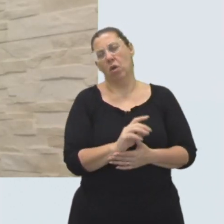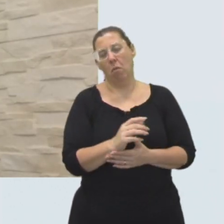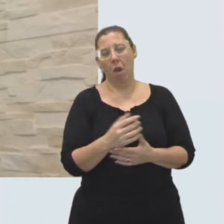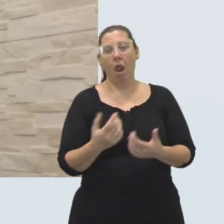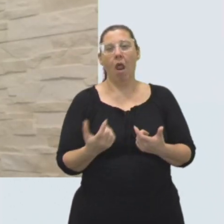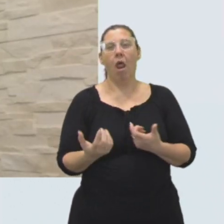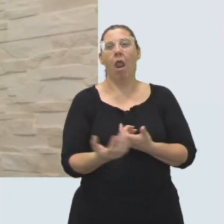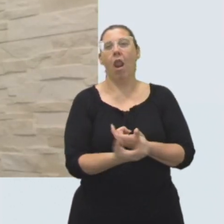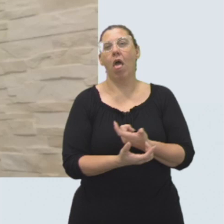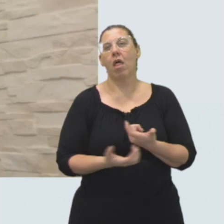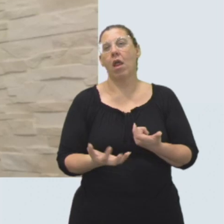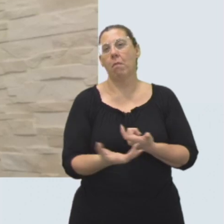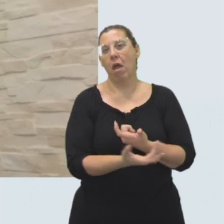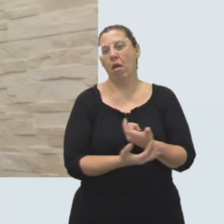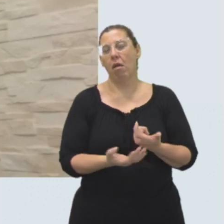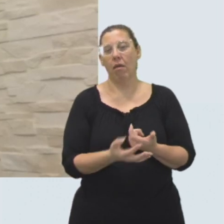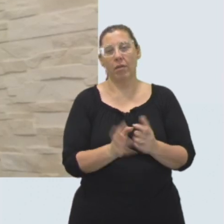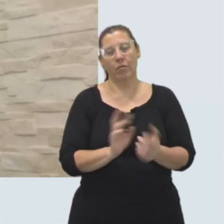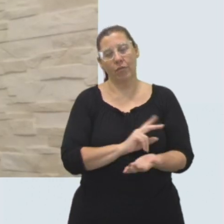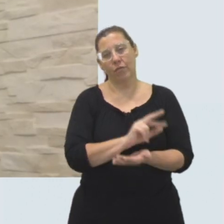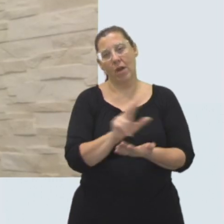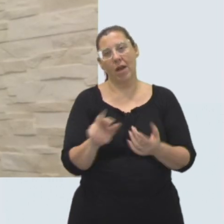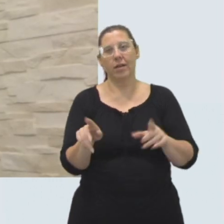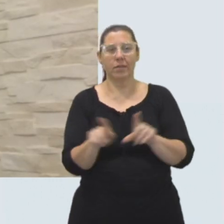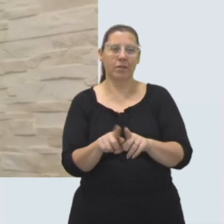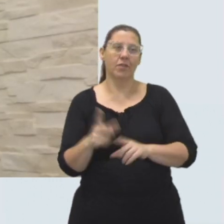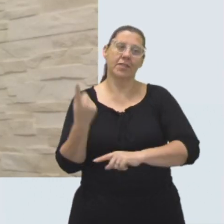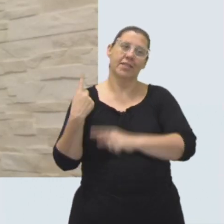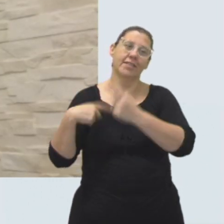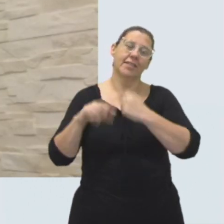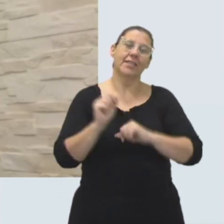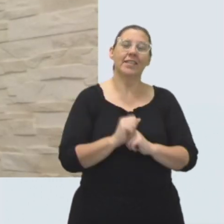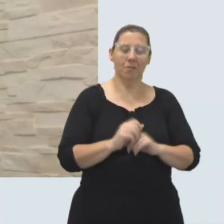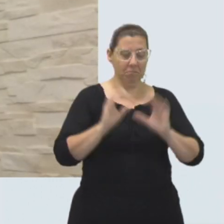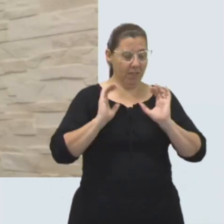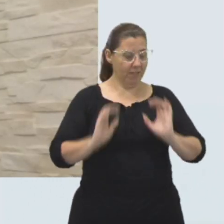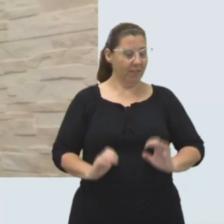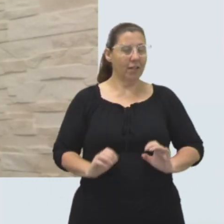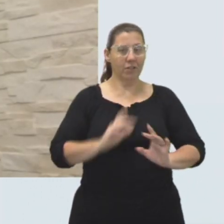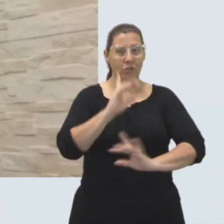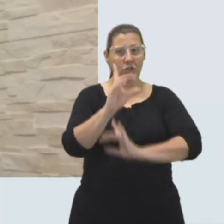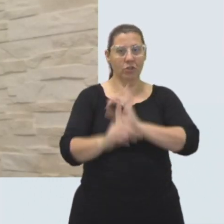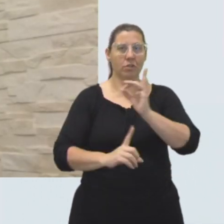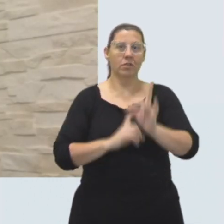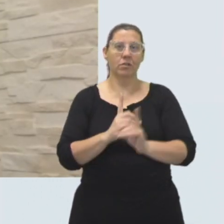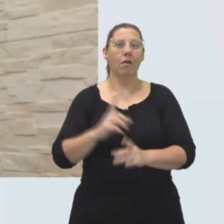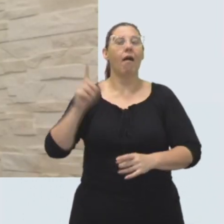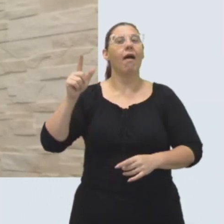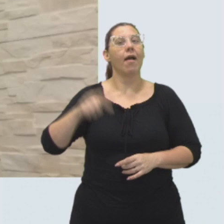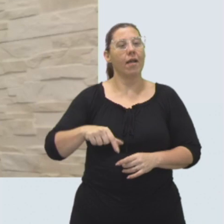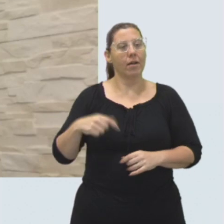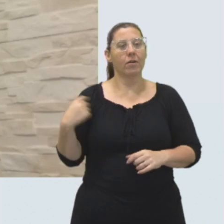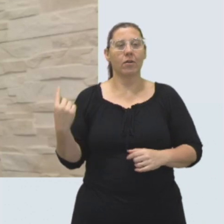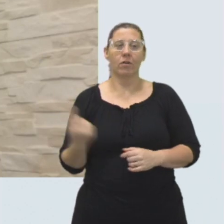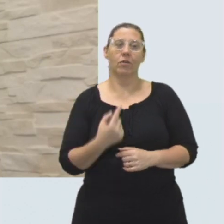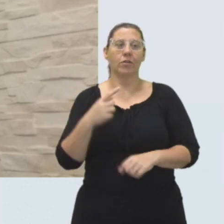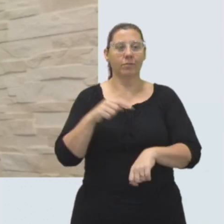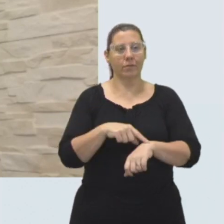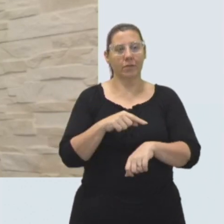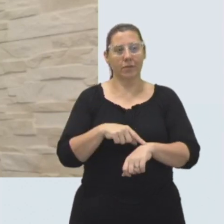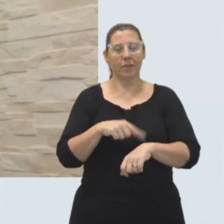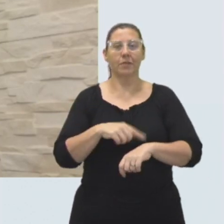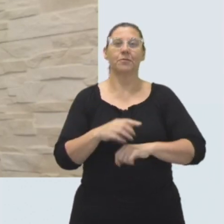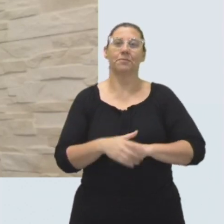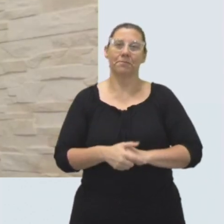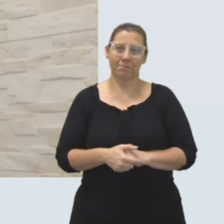isso, permite também o desenvolvimento da cidadania digital, né? Que é uma necessidade do nosso tempo, do